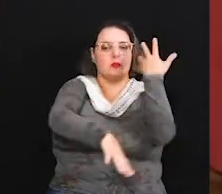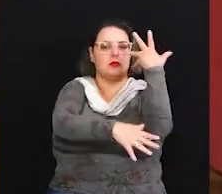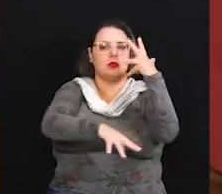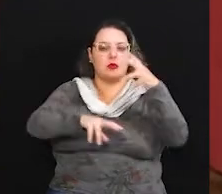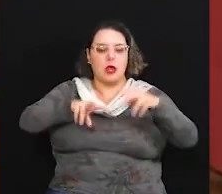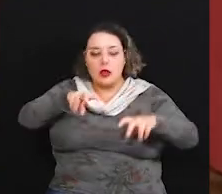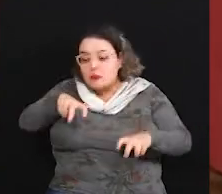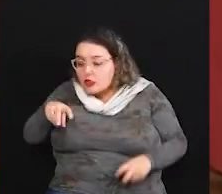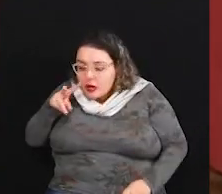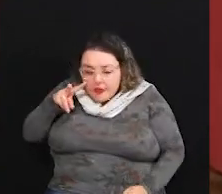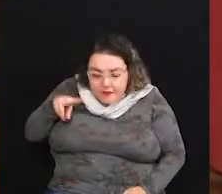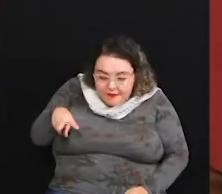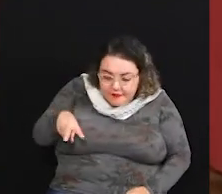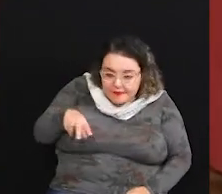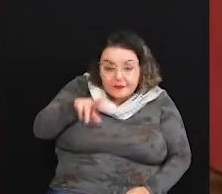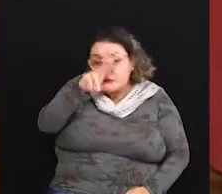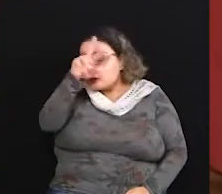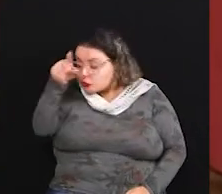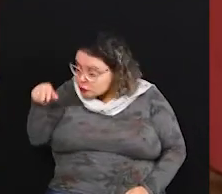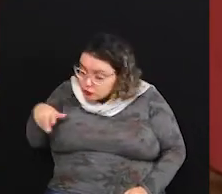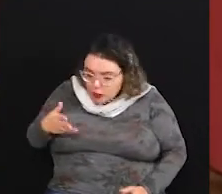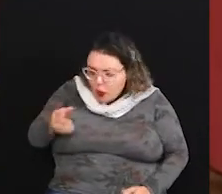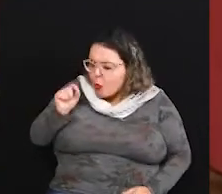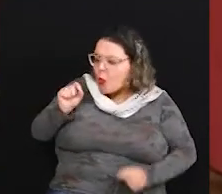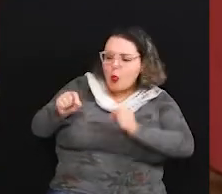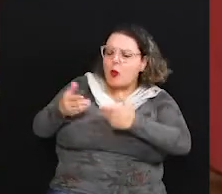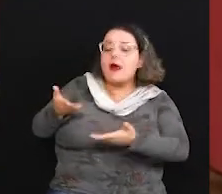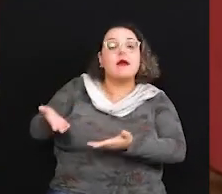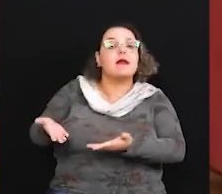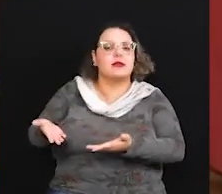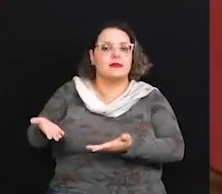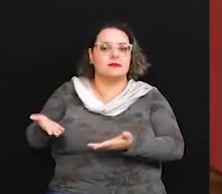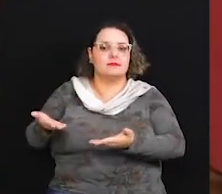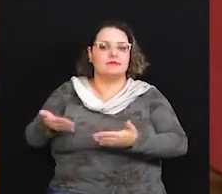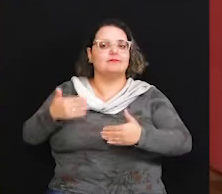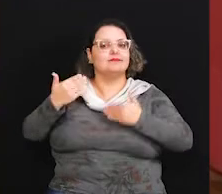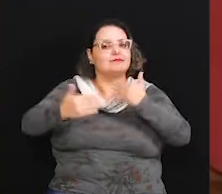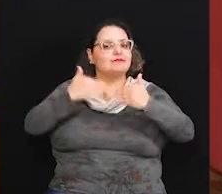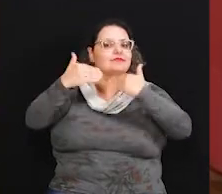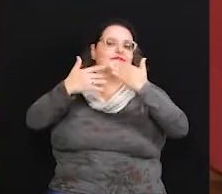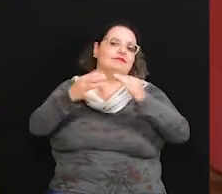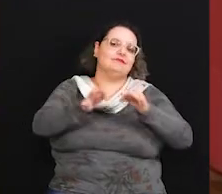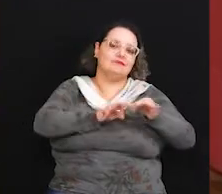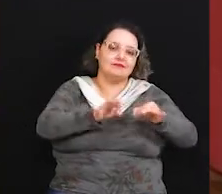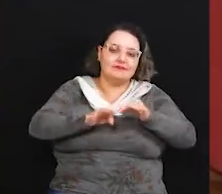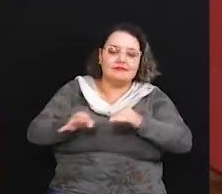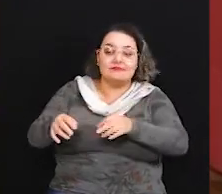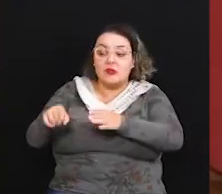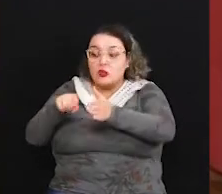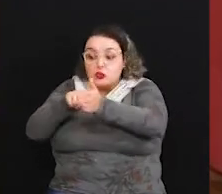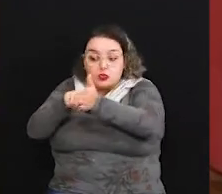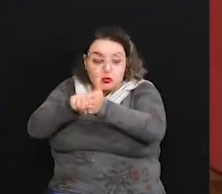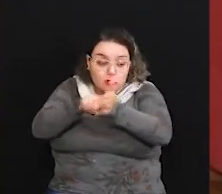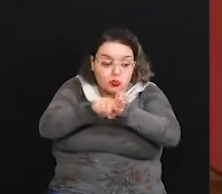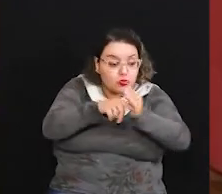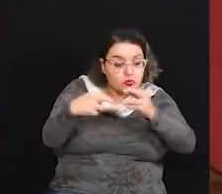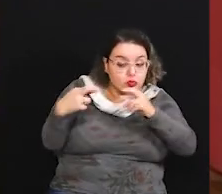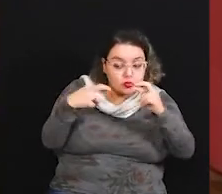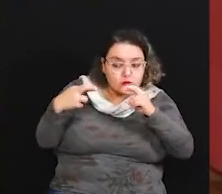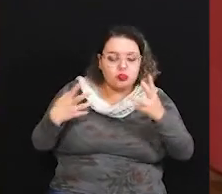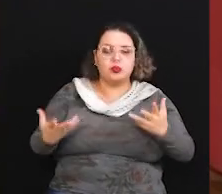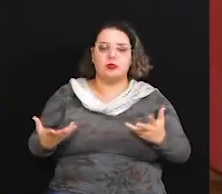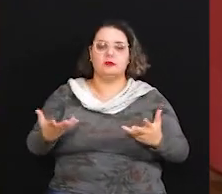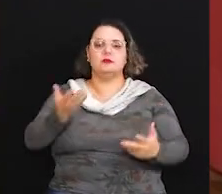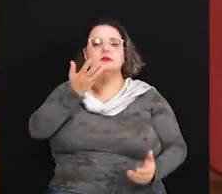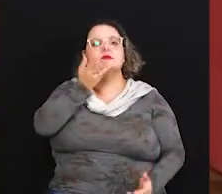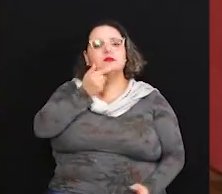praça, agachando e vendo um bichinho no chão. O que será que é isso? Isso faz parte dos projetos de investigação que nós fazemos